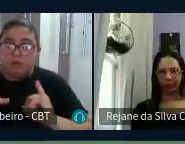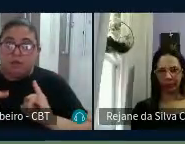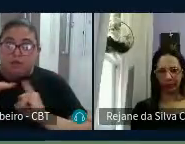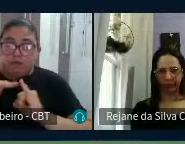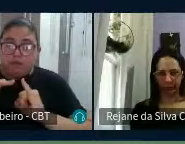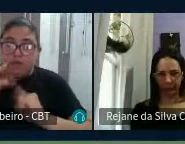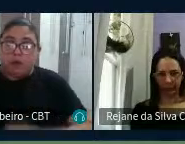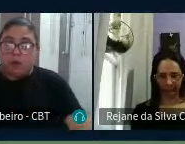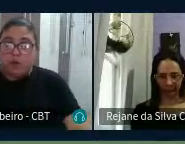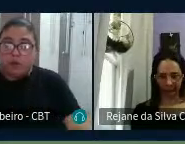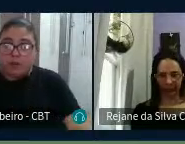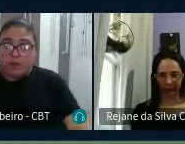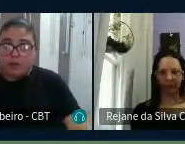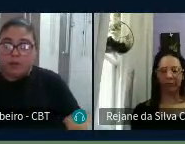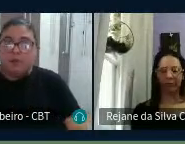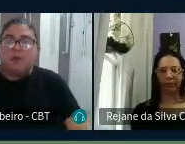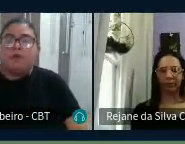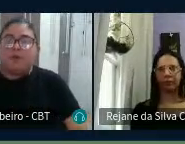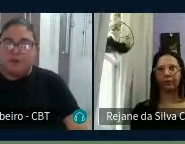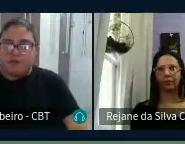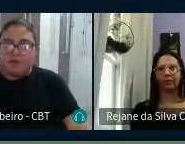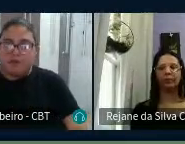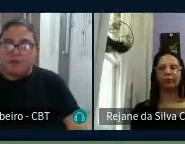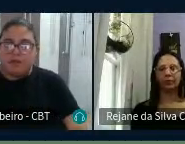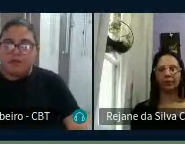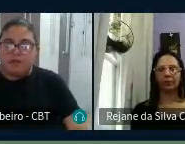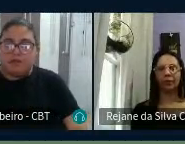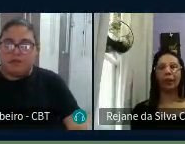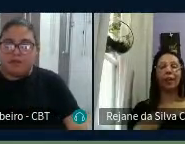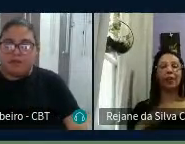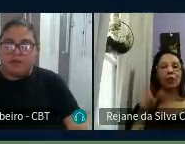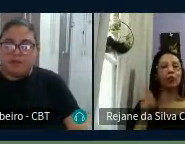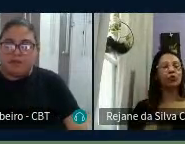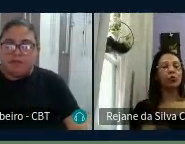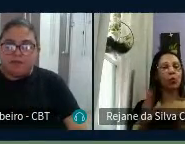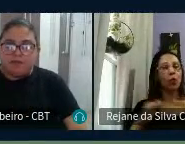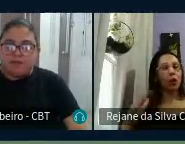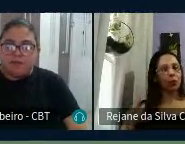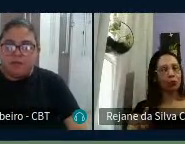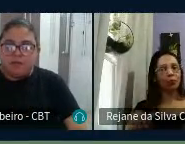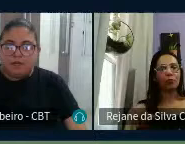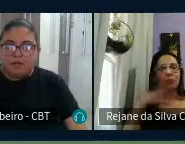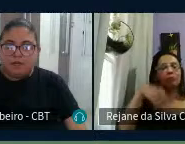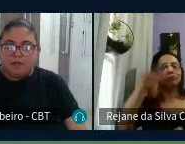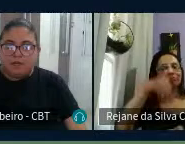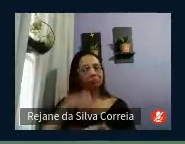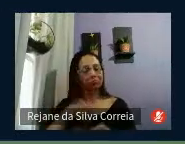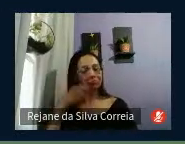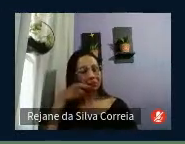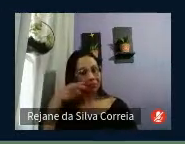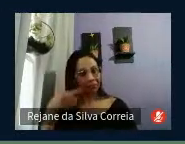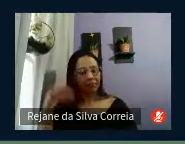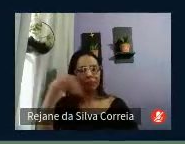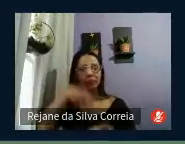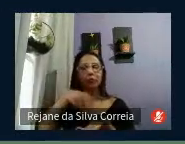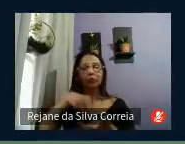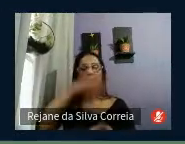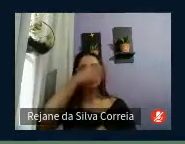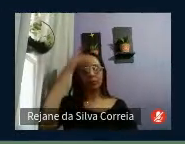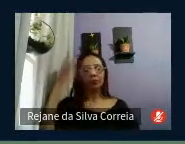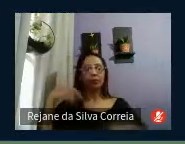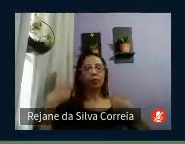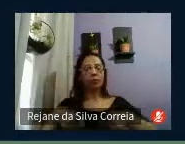Federal aqui de Cubatão, o nosso IF Cubatão. Sou aluno atendido pelo NAPNE, que é o Núcleo de Apoio às Pessoas com